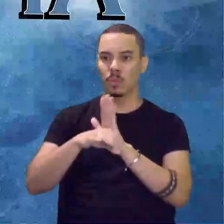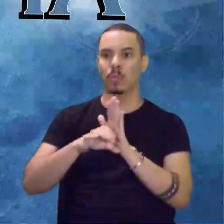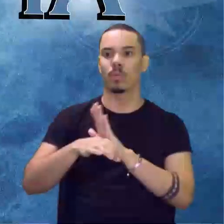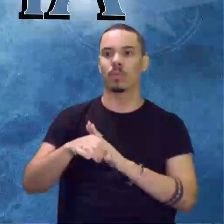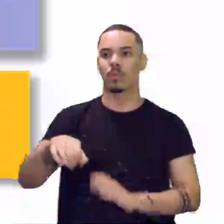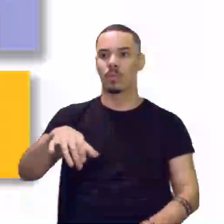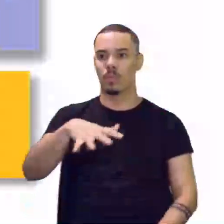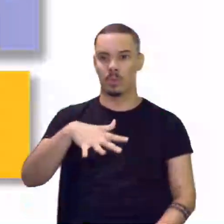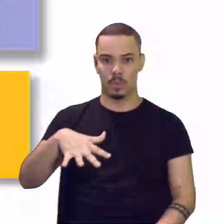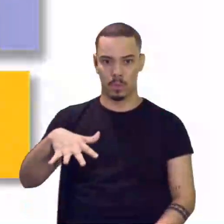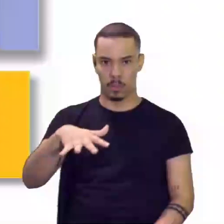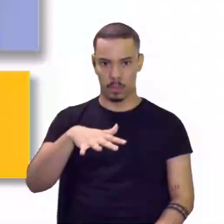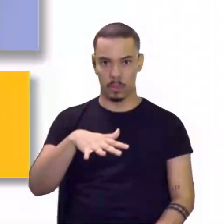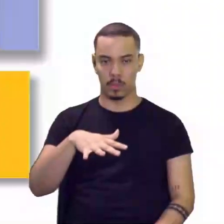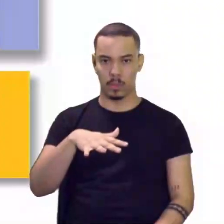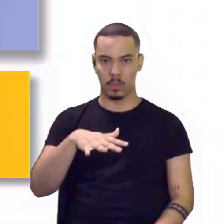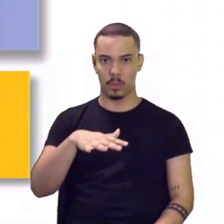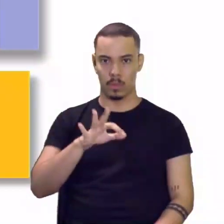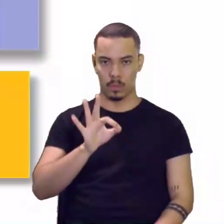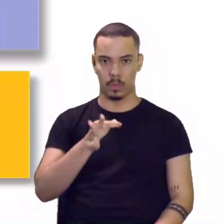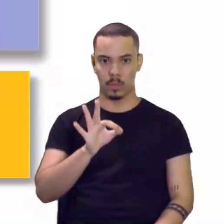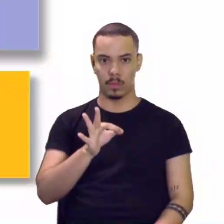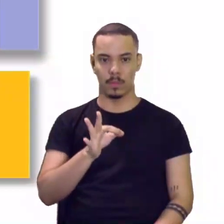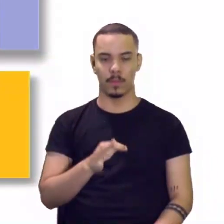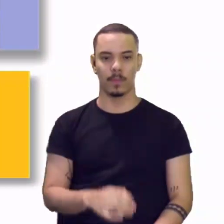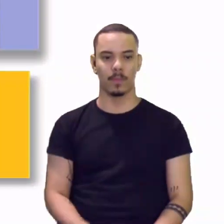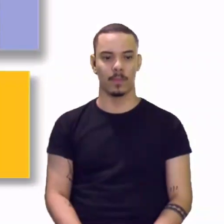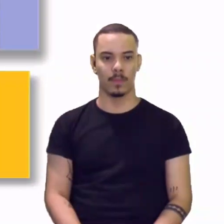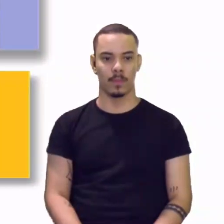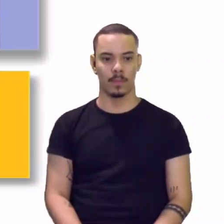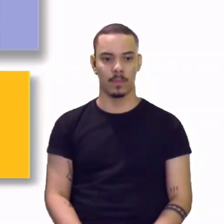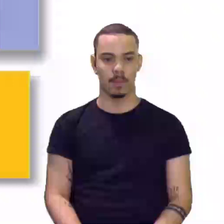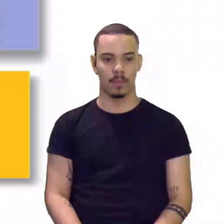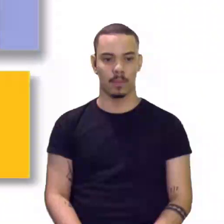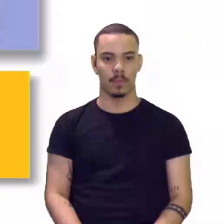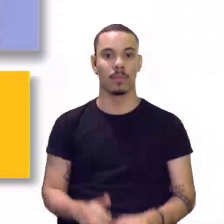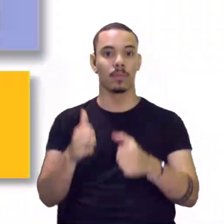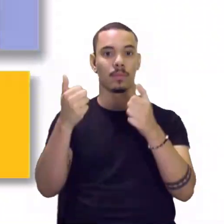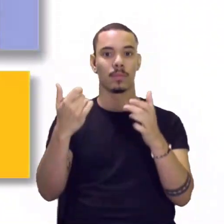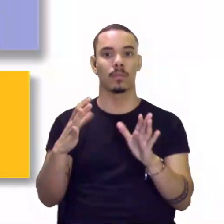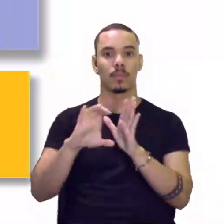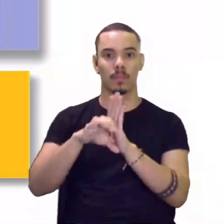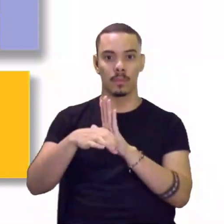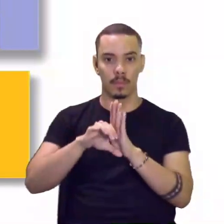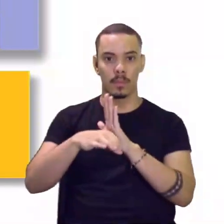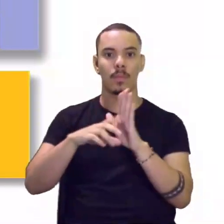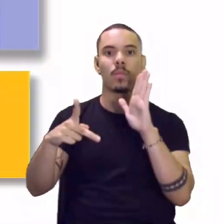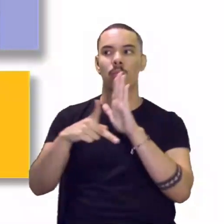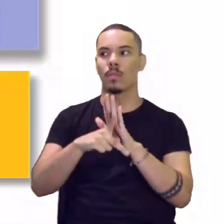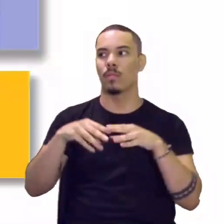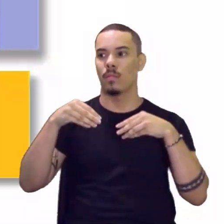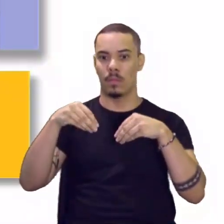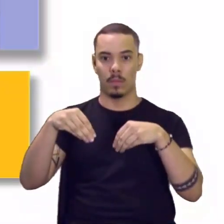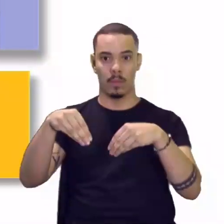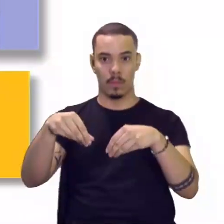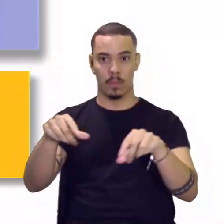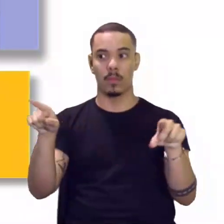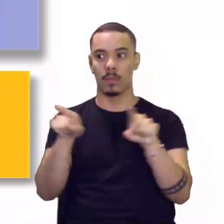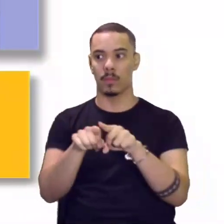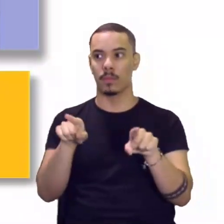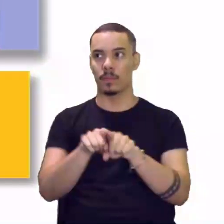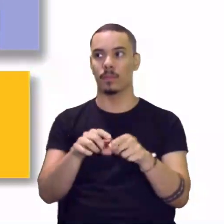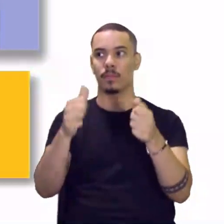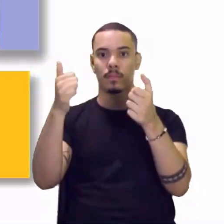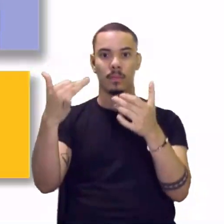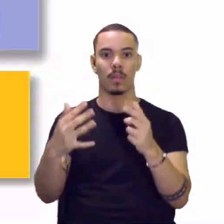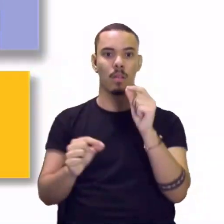território. Opa, deixa eu voltar. Vamos aqui na canetinha, falando sobre conceito de território. Vamos falar também